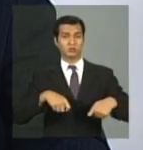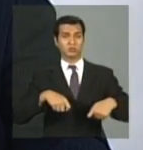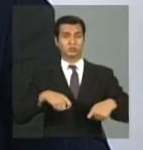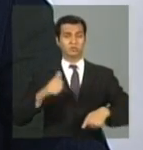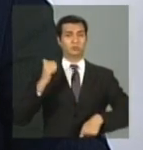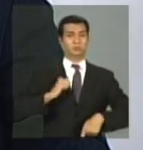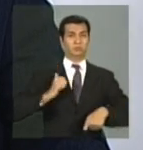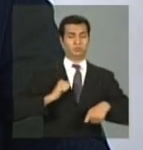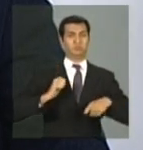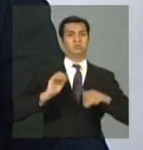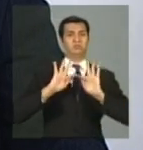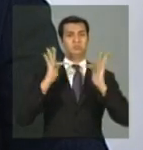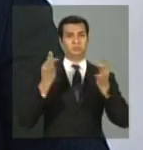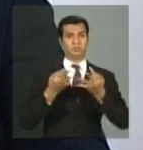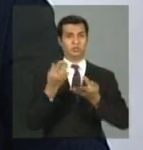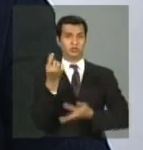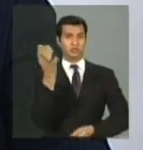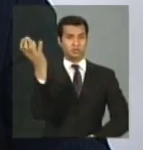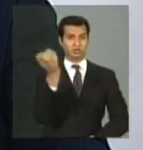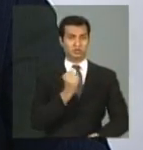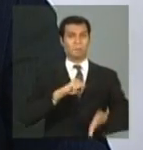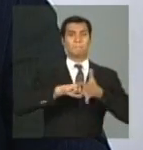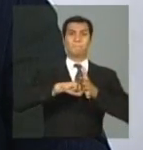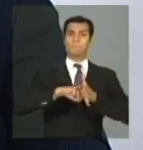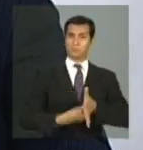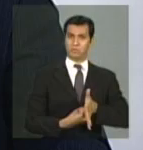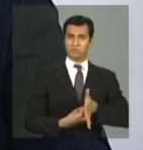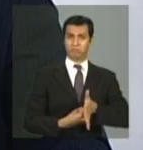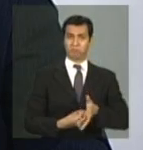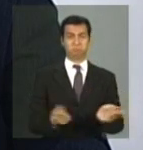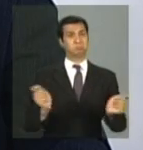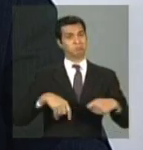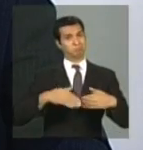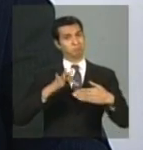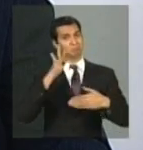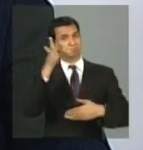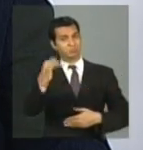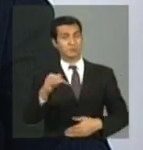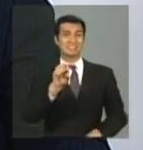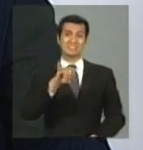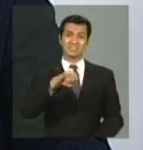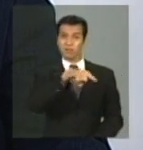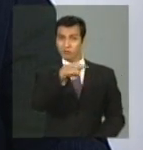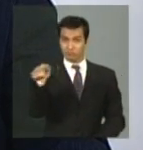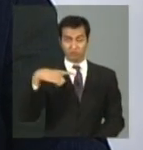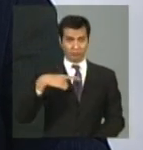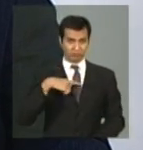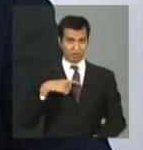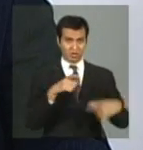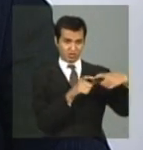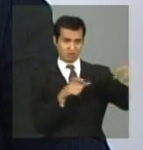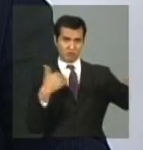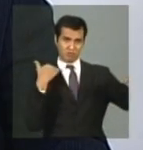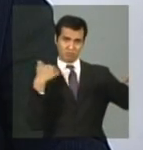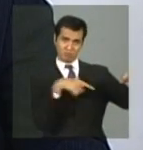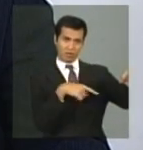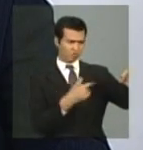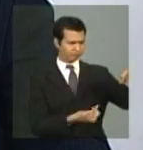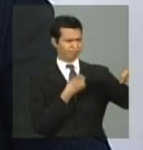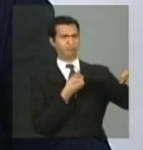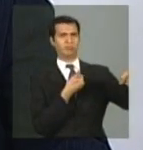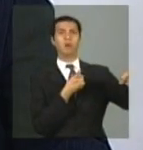o bloqueio, tá, do seu benefício. Então, se você recebeu esse recadinho, procura a gestão do